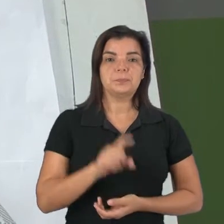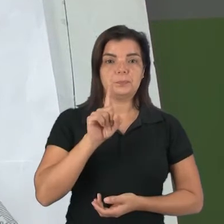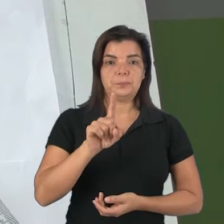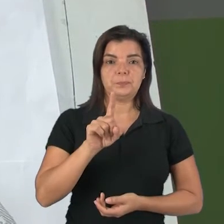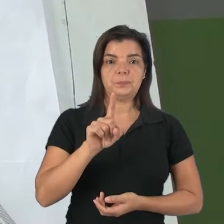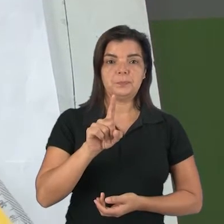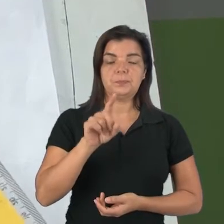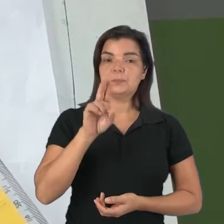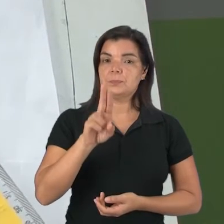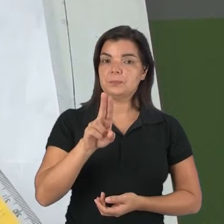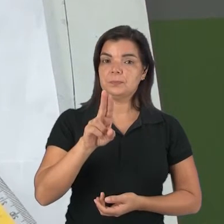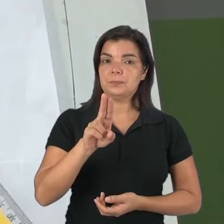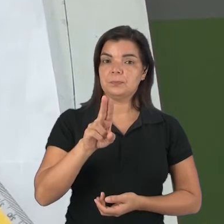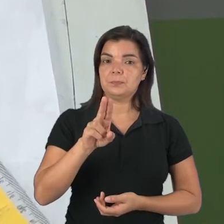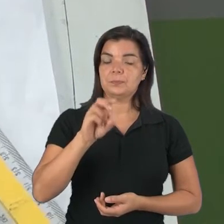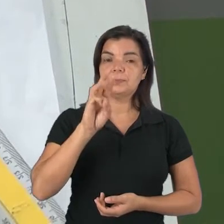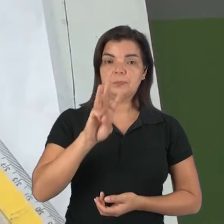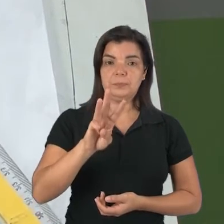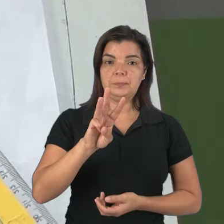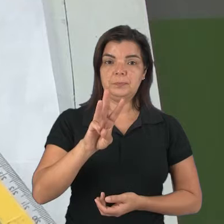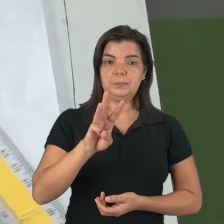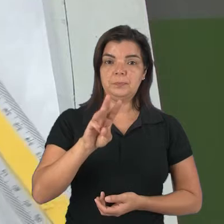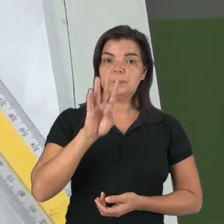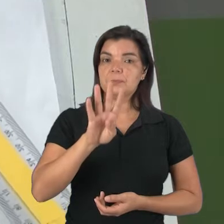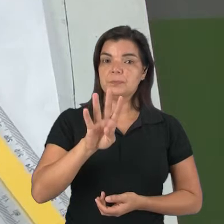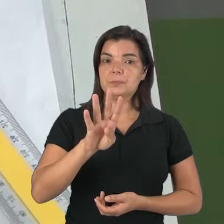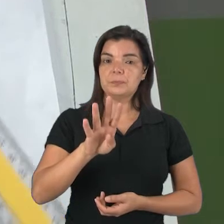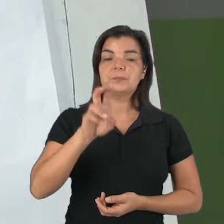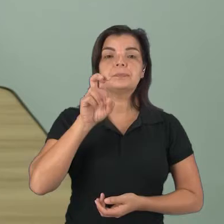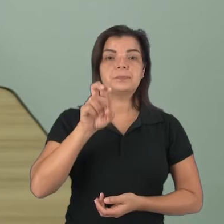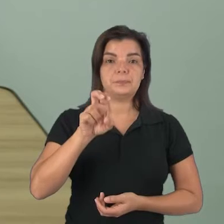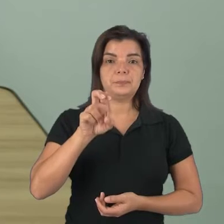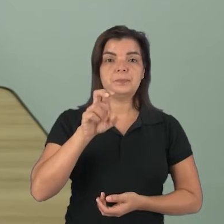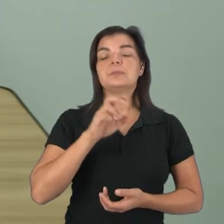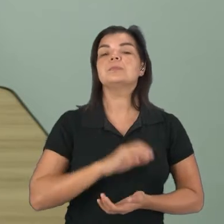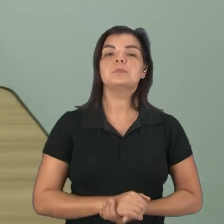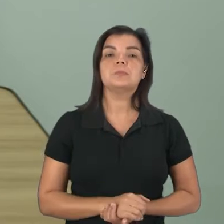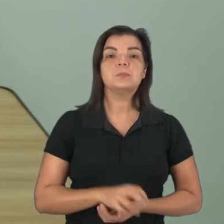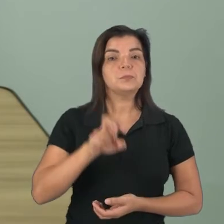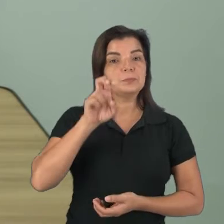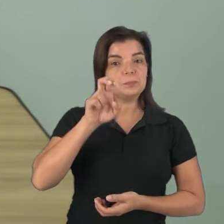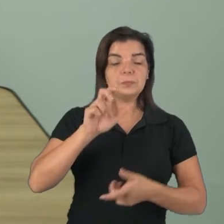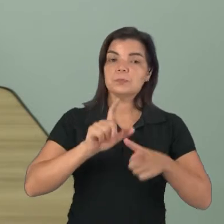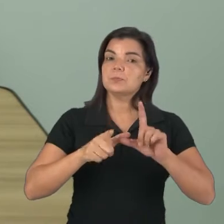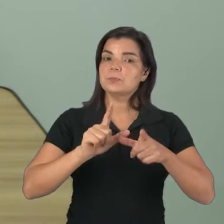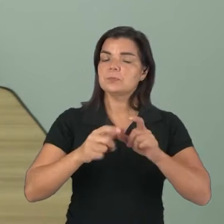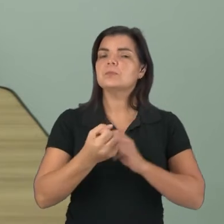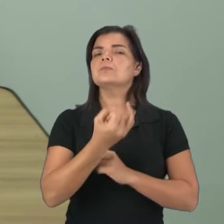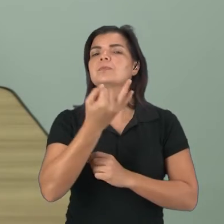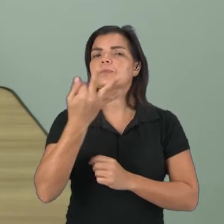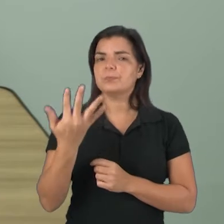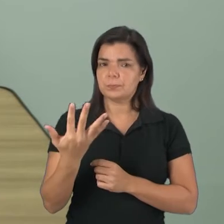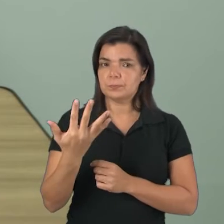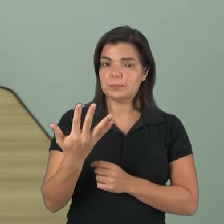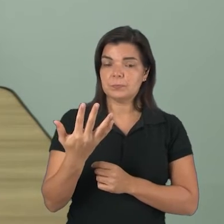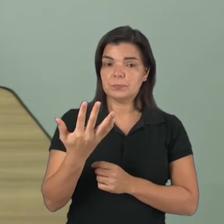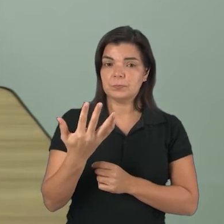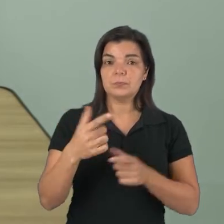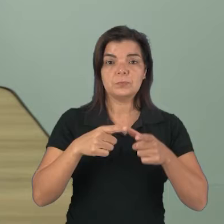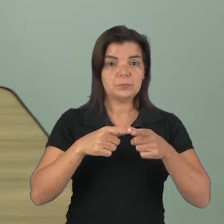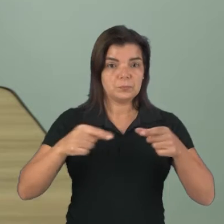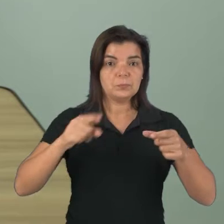uma duas três quatro cinco cinco letras quantos sons tem a palavra